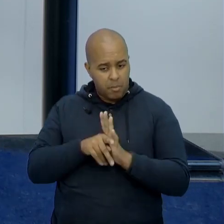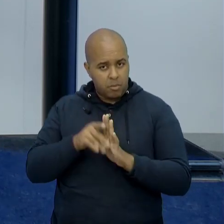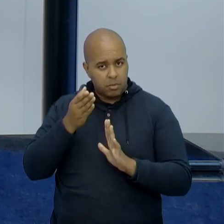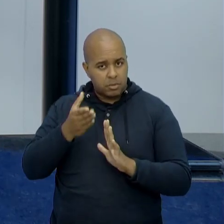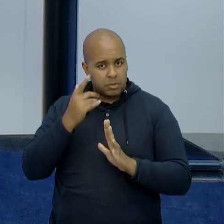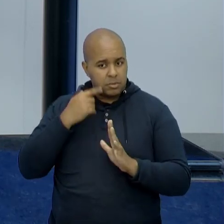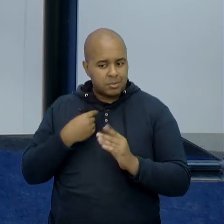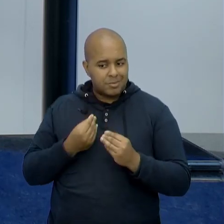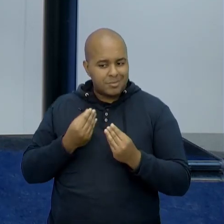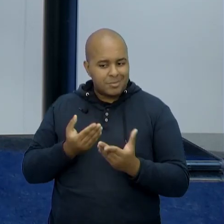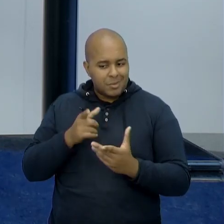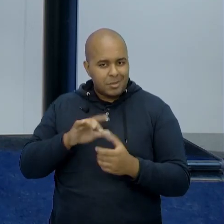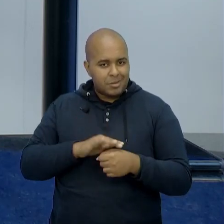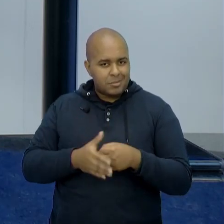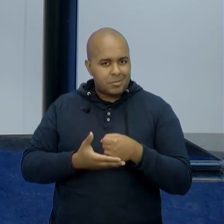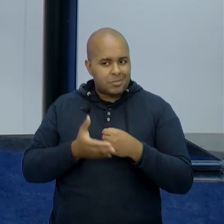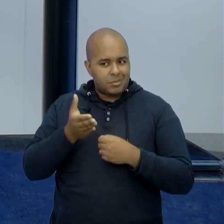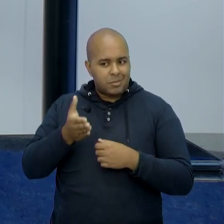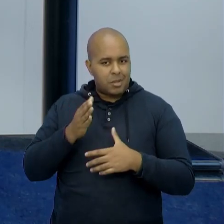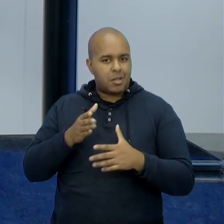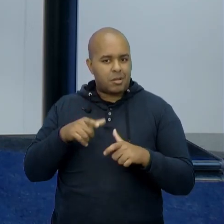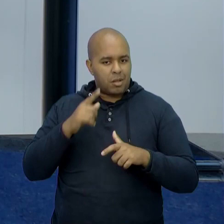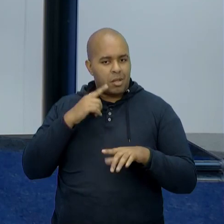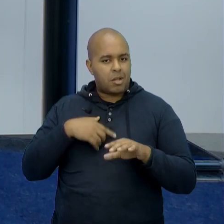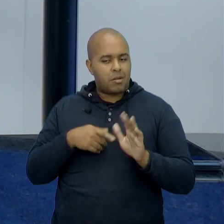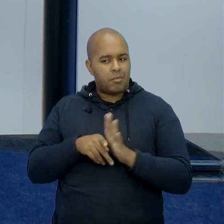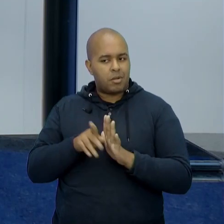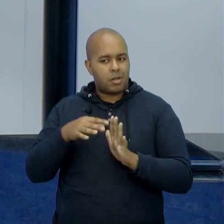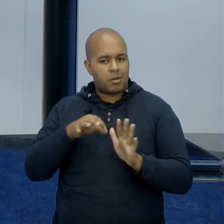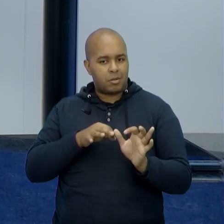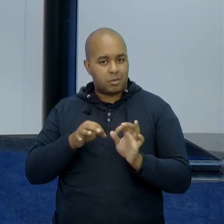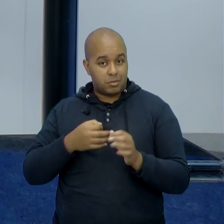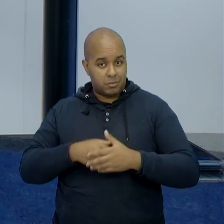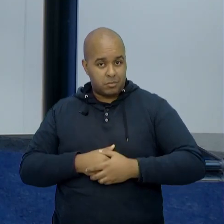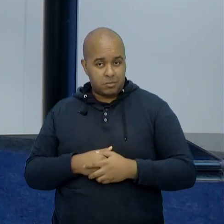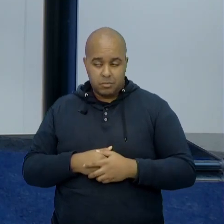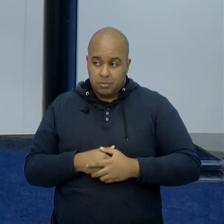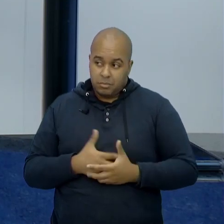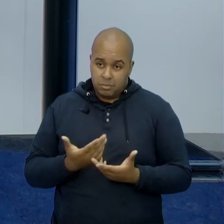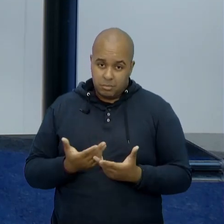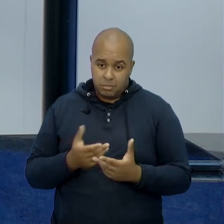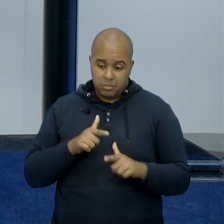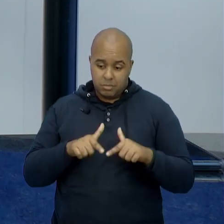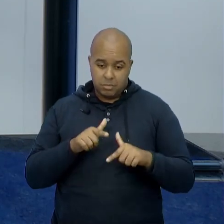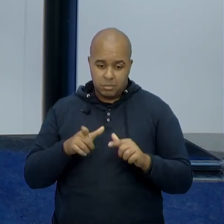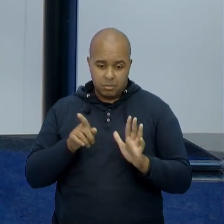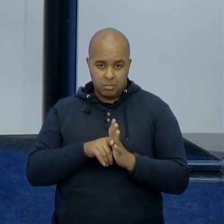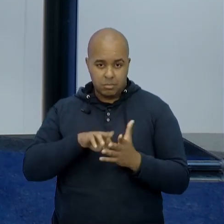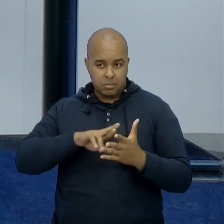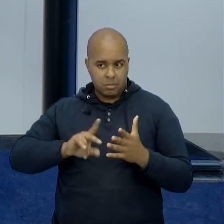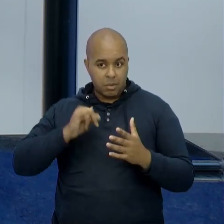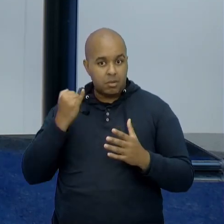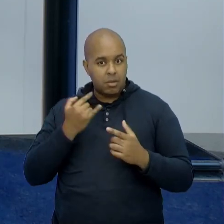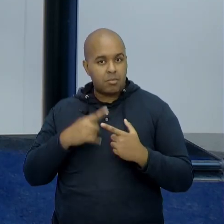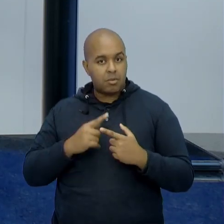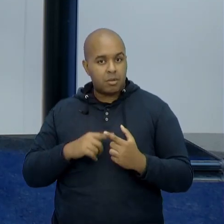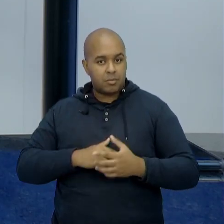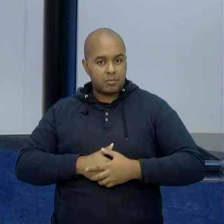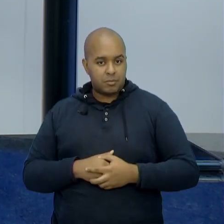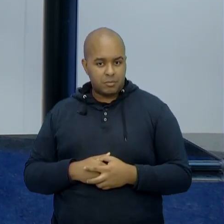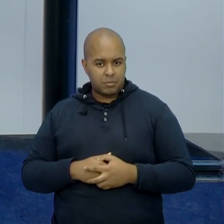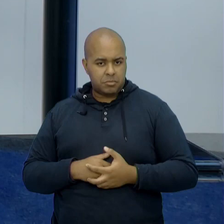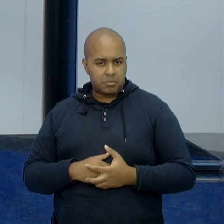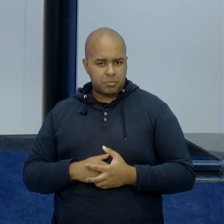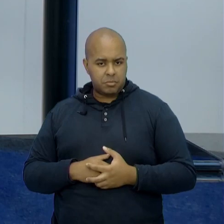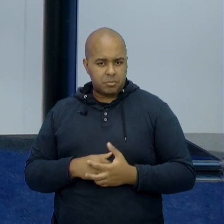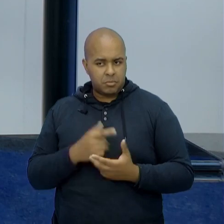exatamente para dar a sustentabilidade, a perenidade daquela organização. Então, trabalhar com diversidade é importante por quê? A gente